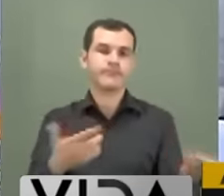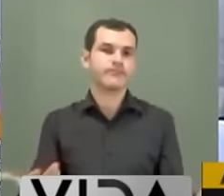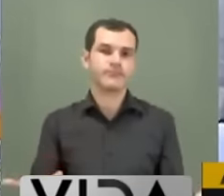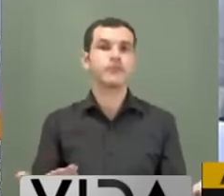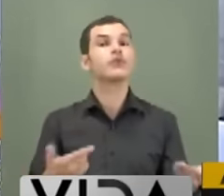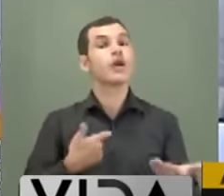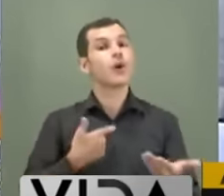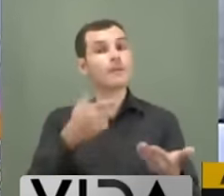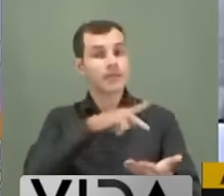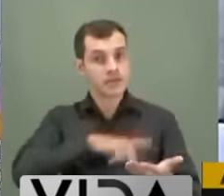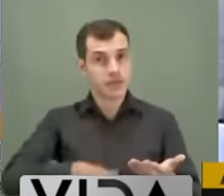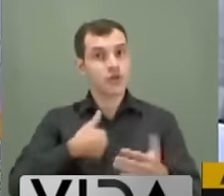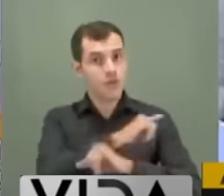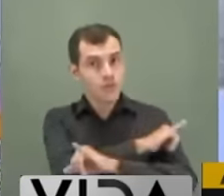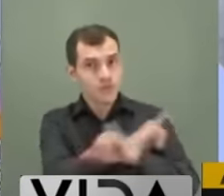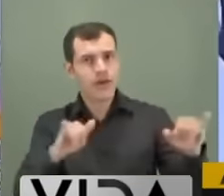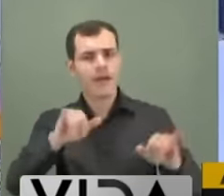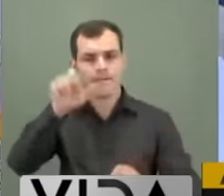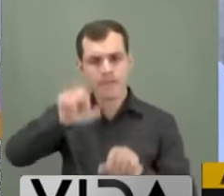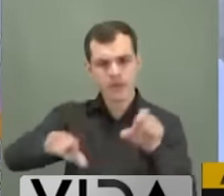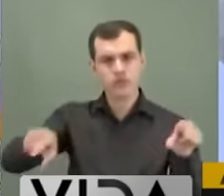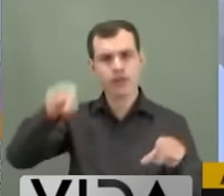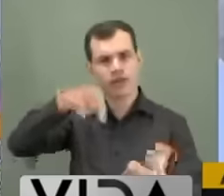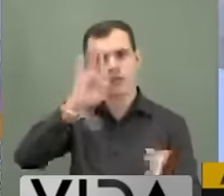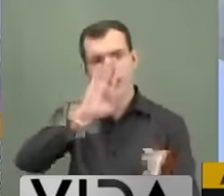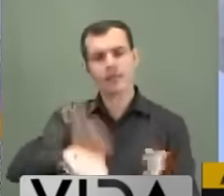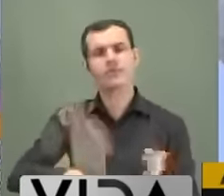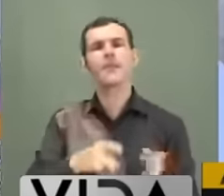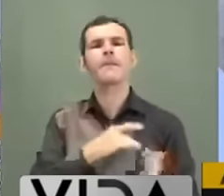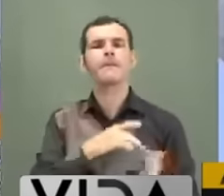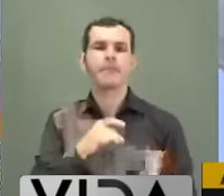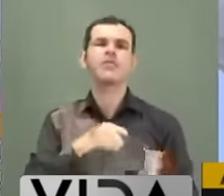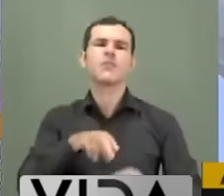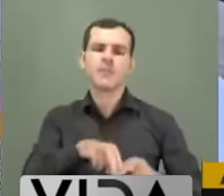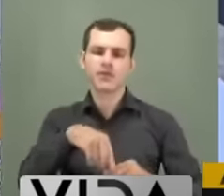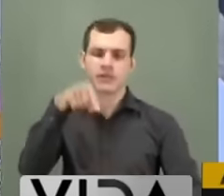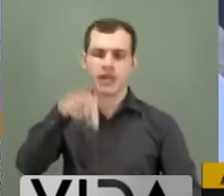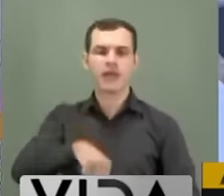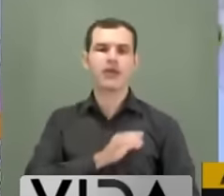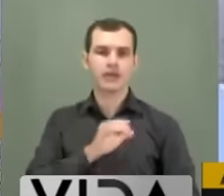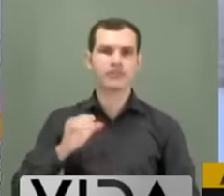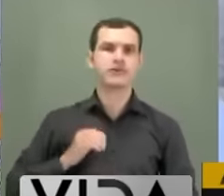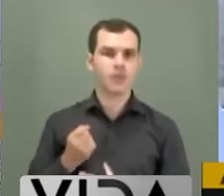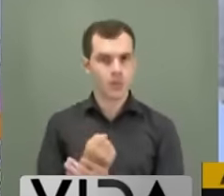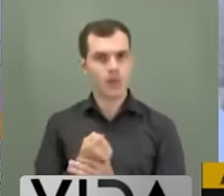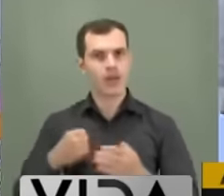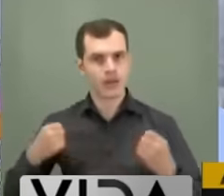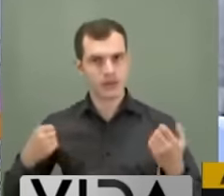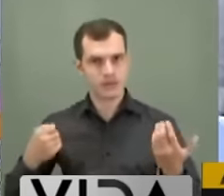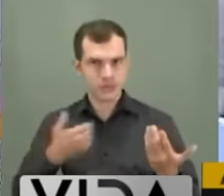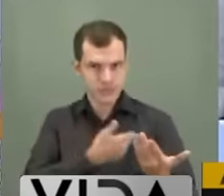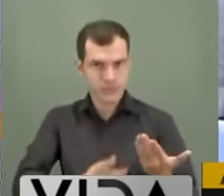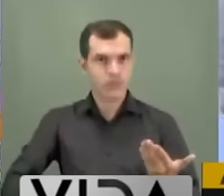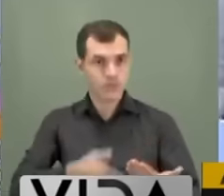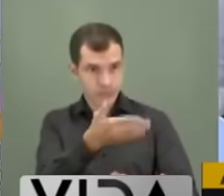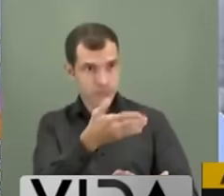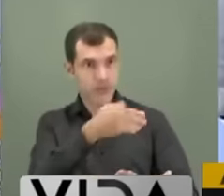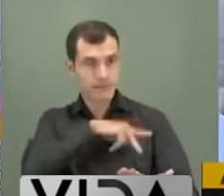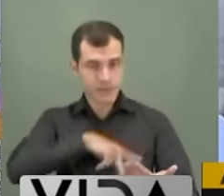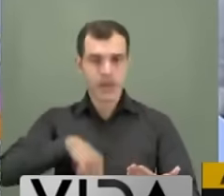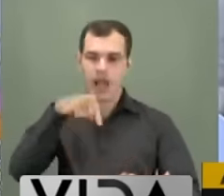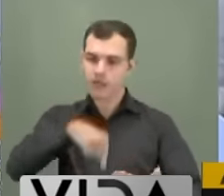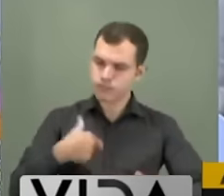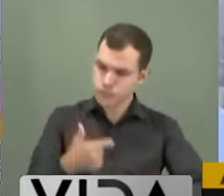está com medo. Por isso, essa comissão de segurança pública, que o senhor é presidente, está fazendo um grande trabalho